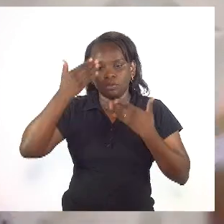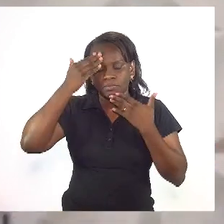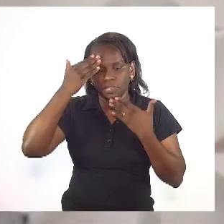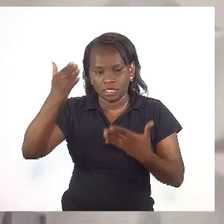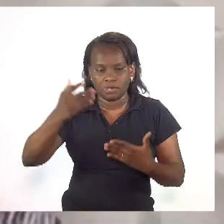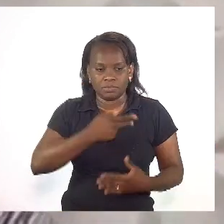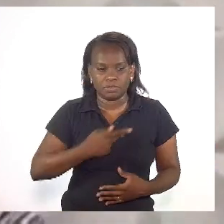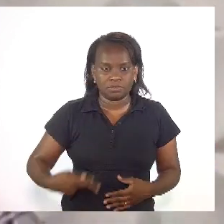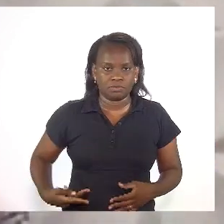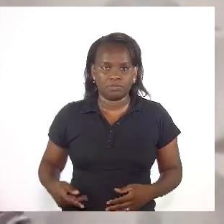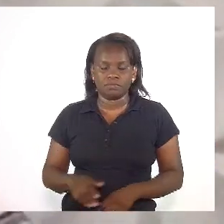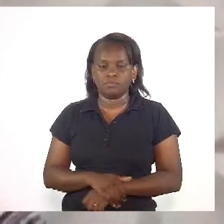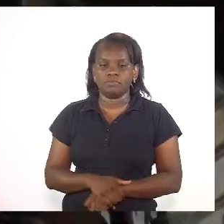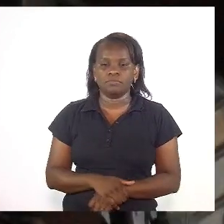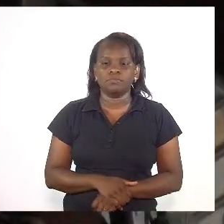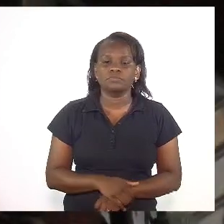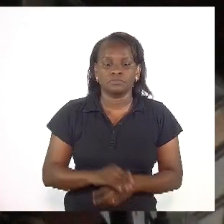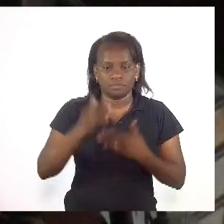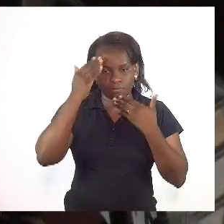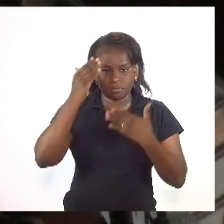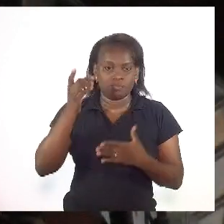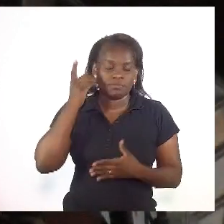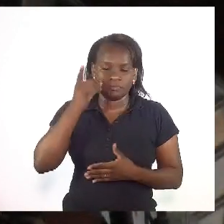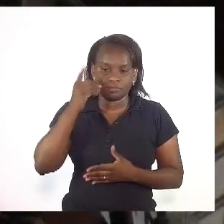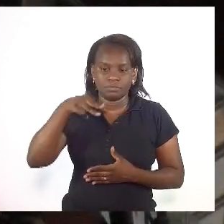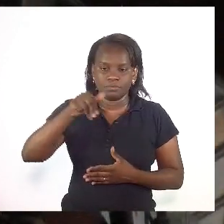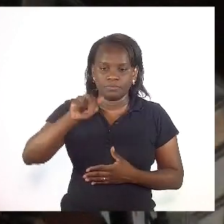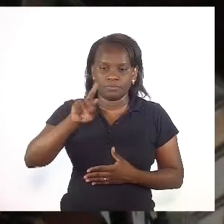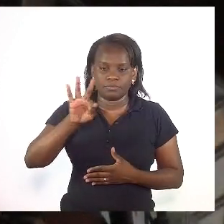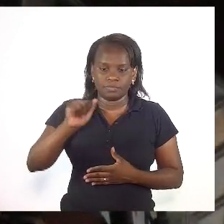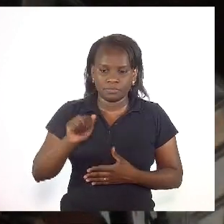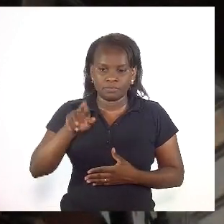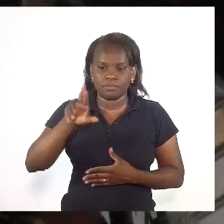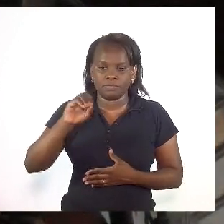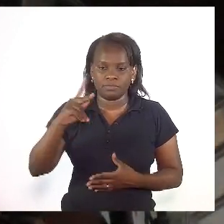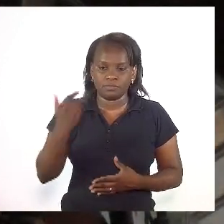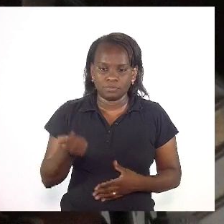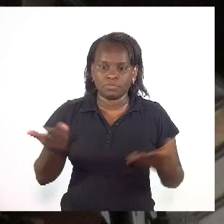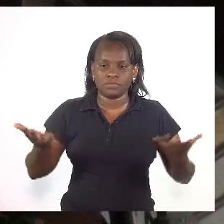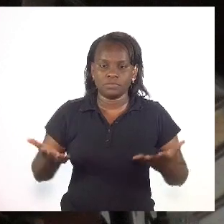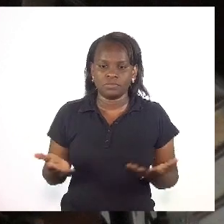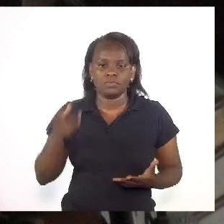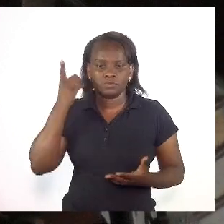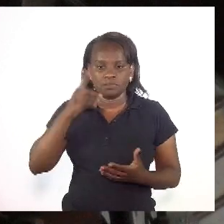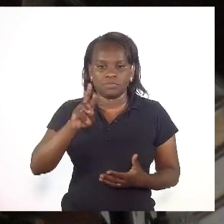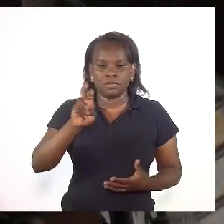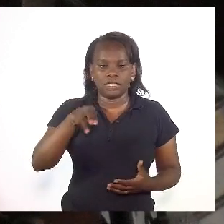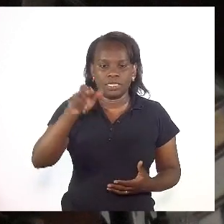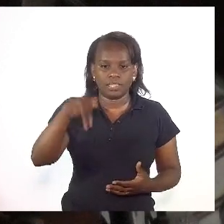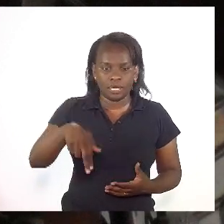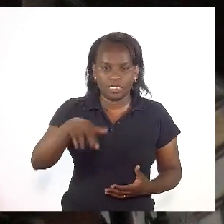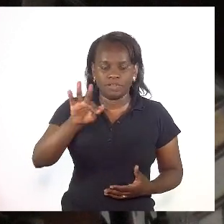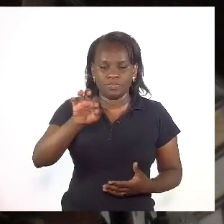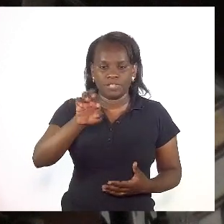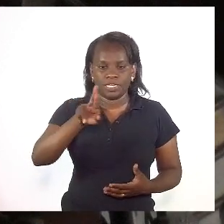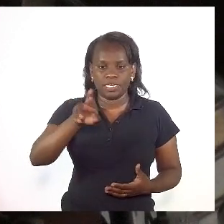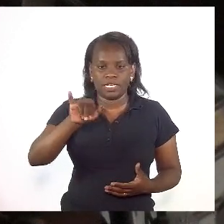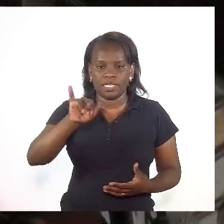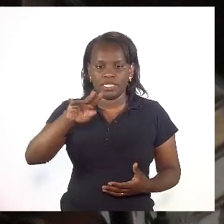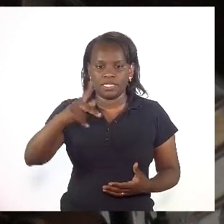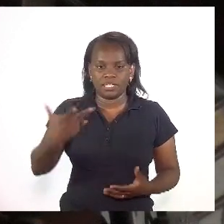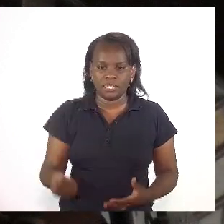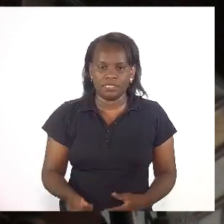senhor presidente. Obrigado, deputada Marta Rocha. Passo a palavra para o deputado Renan Ferreirinha.